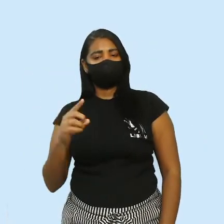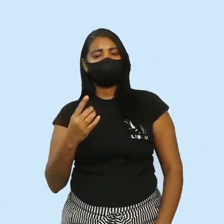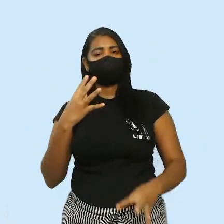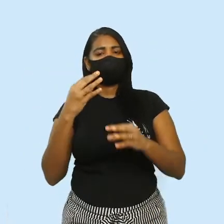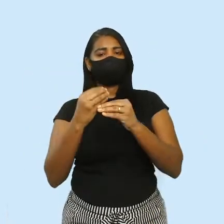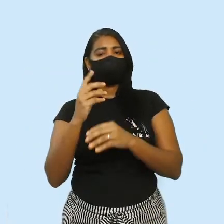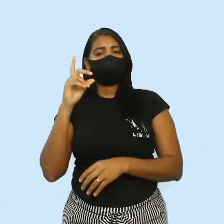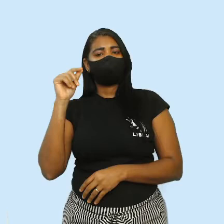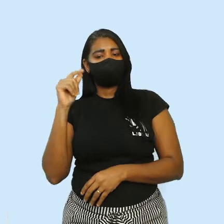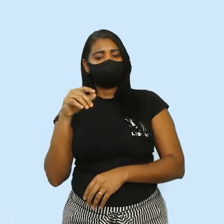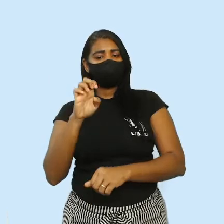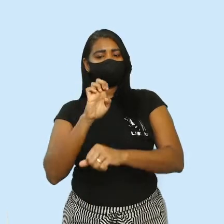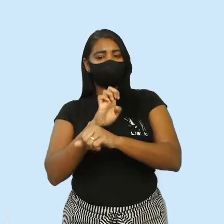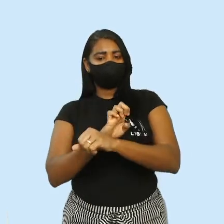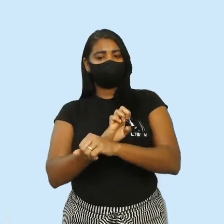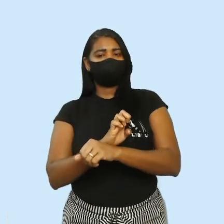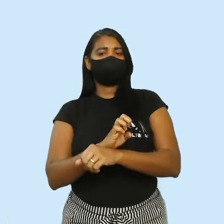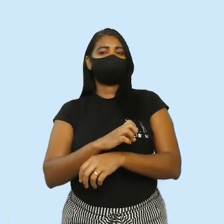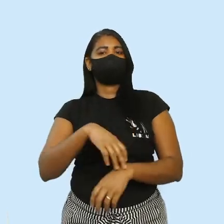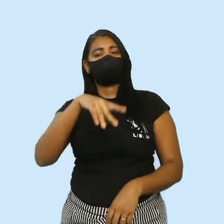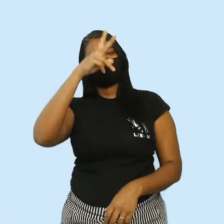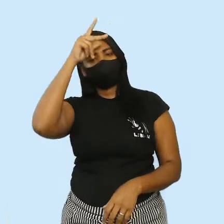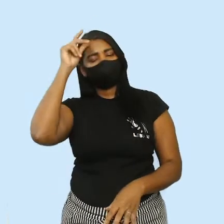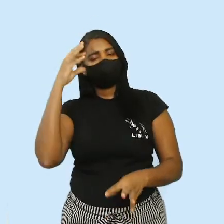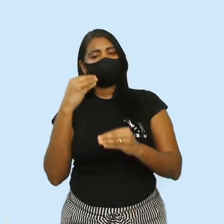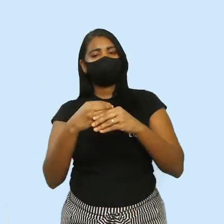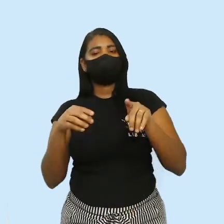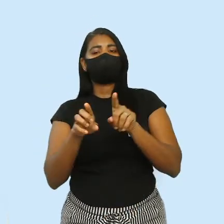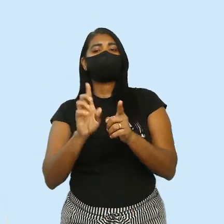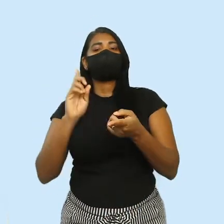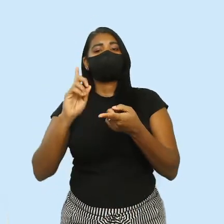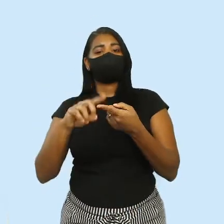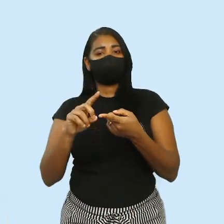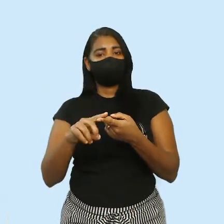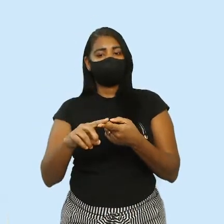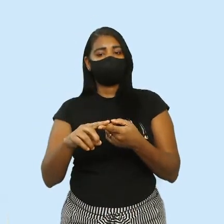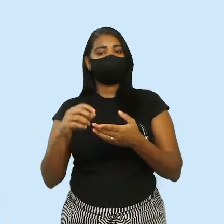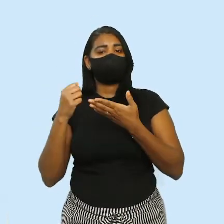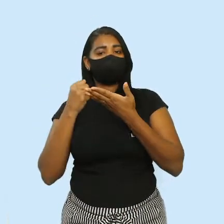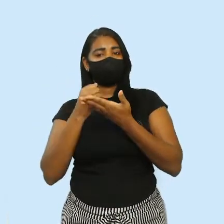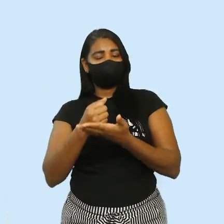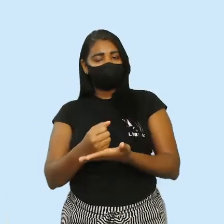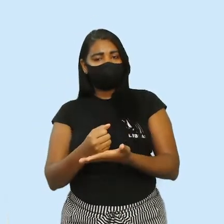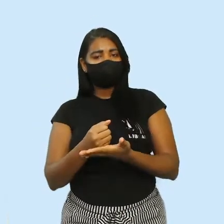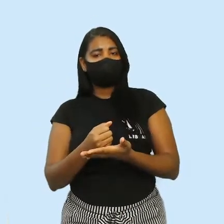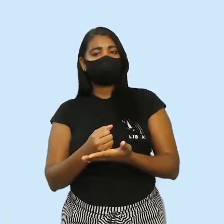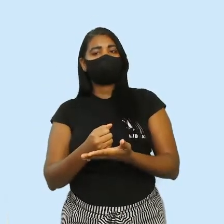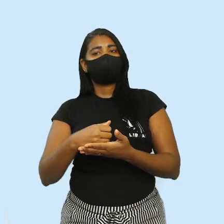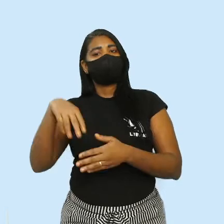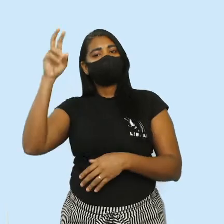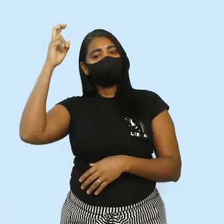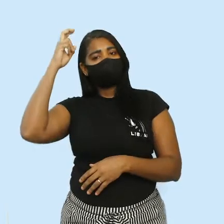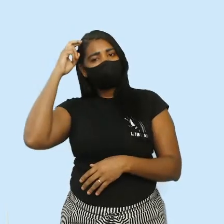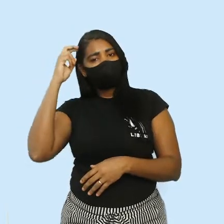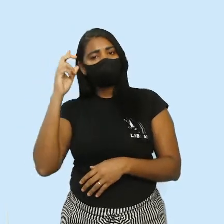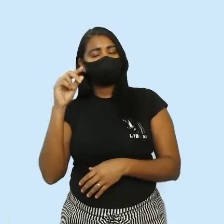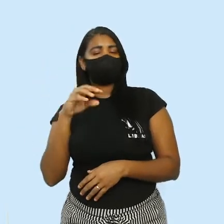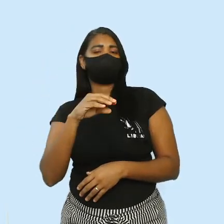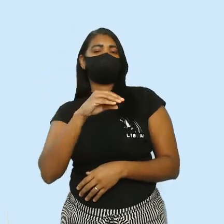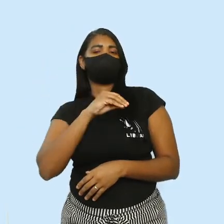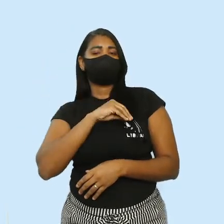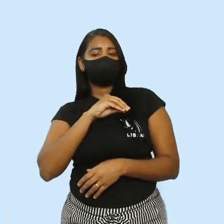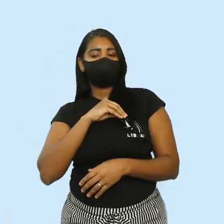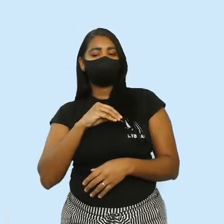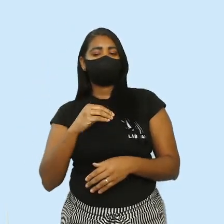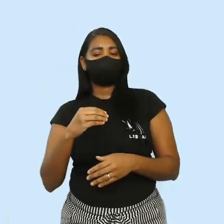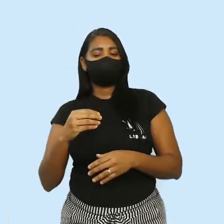para estados e municípios, sendo destinado a essa manutenção dos espaços culturais. É uma renda emergencial para